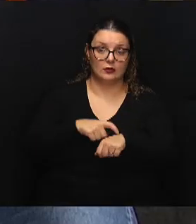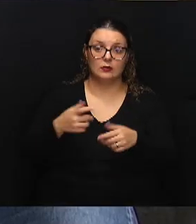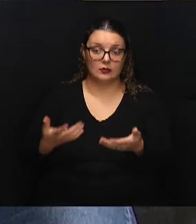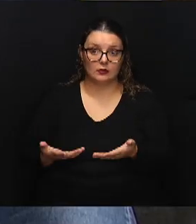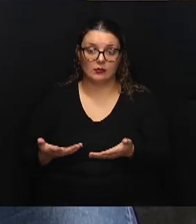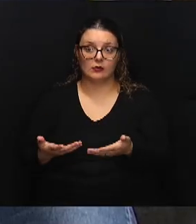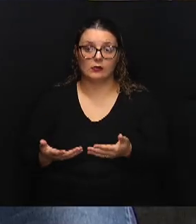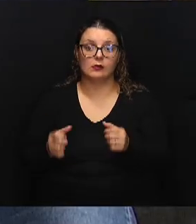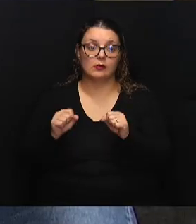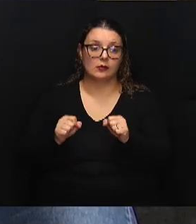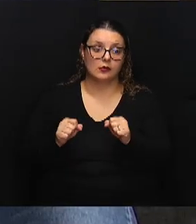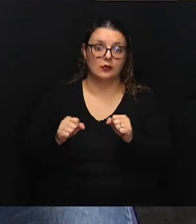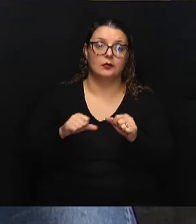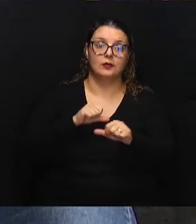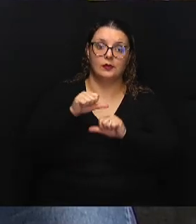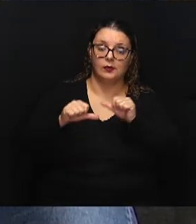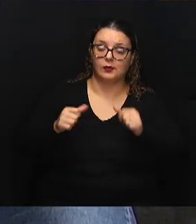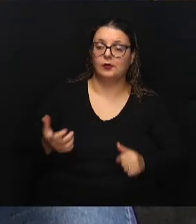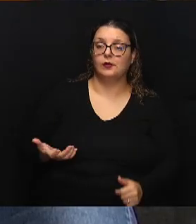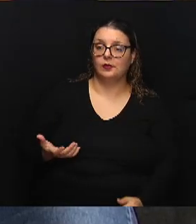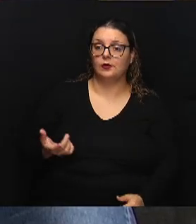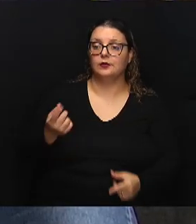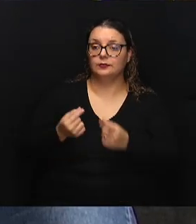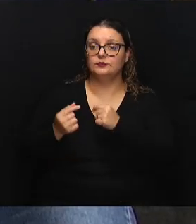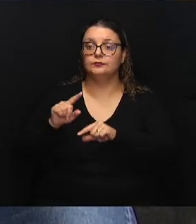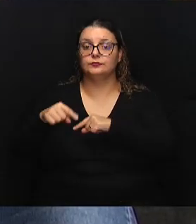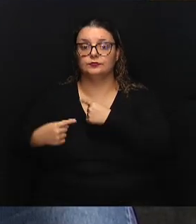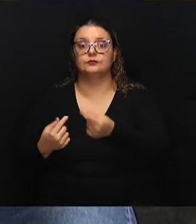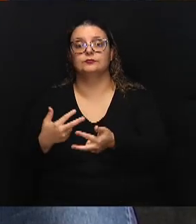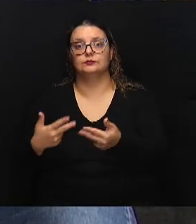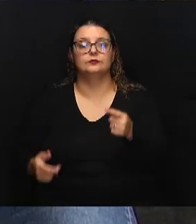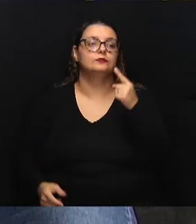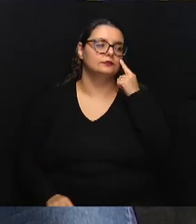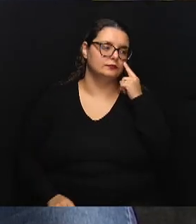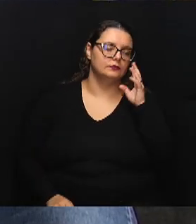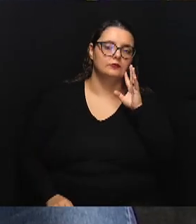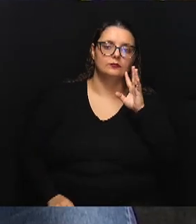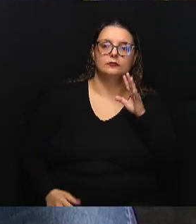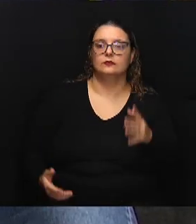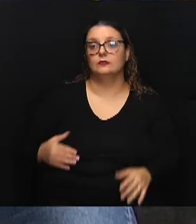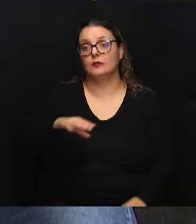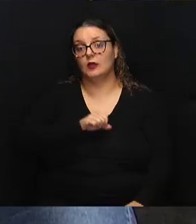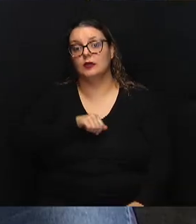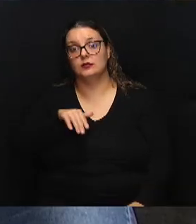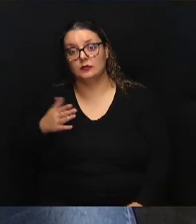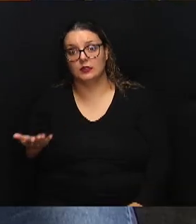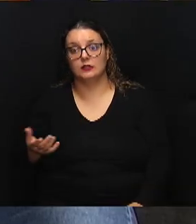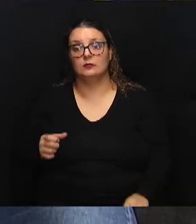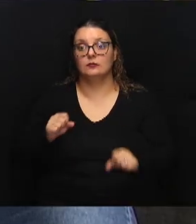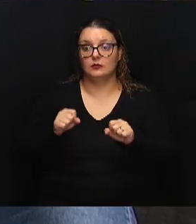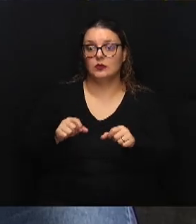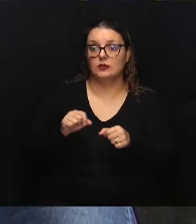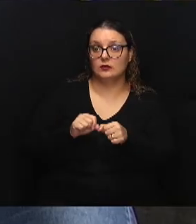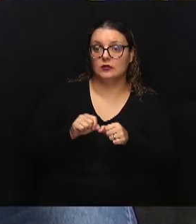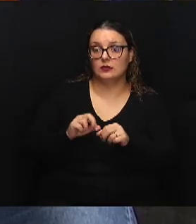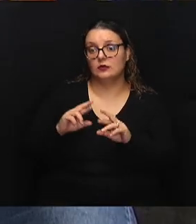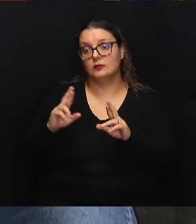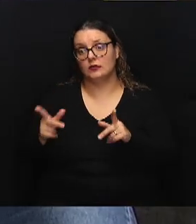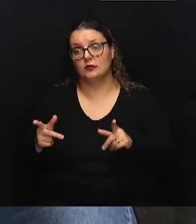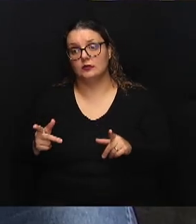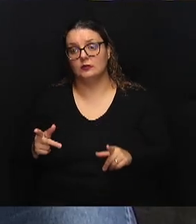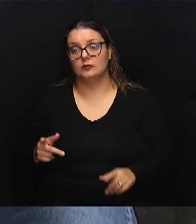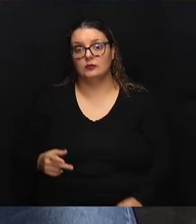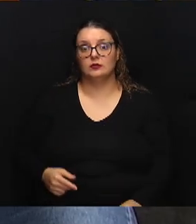e possa estar revertendo esse dinheiro para uma outra coisa que ele goste mais, que ele possa fazer uma diferença para ele pelo